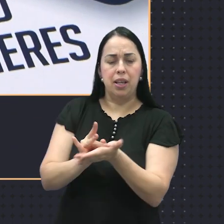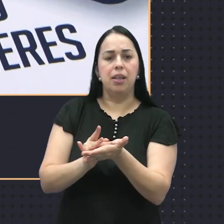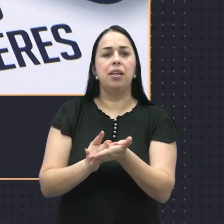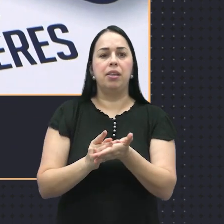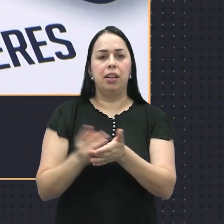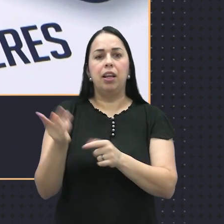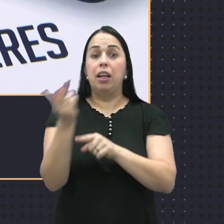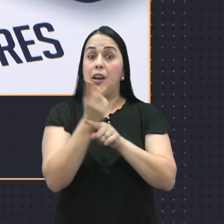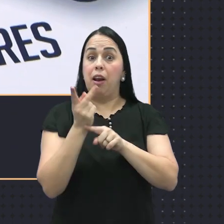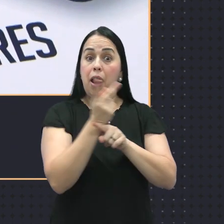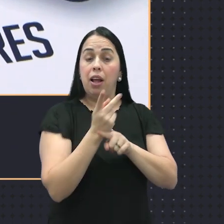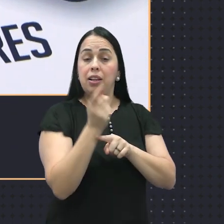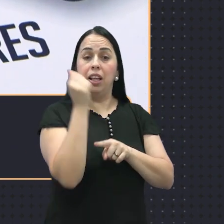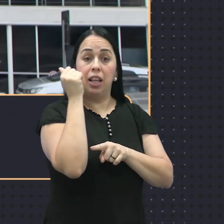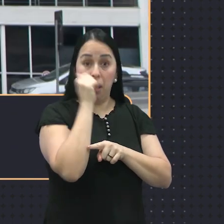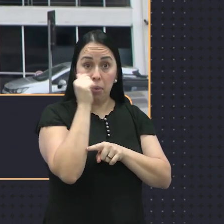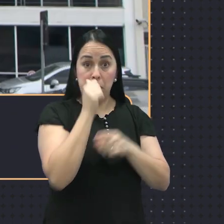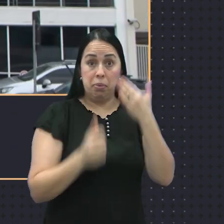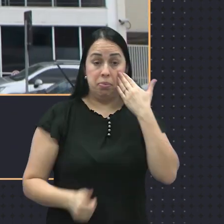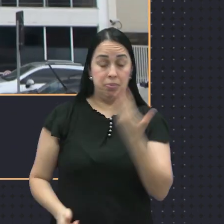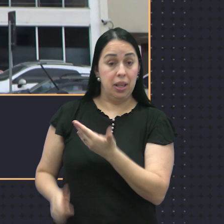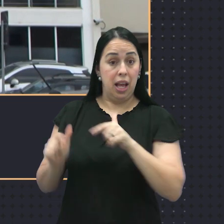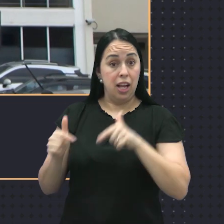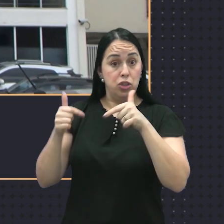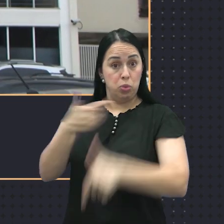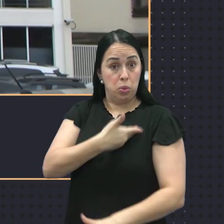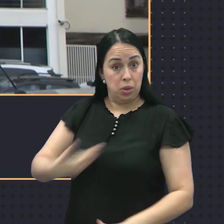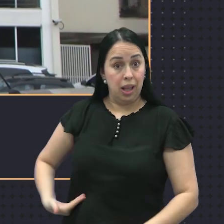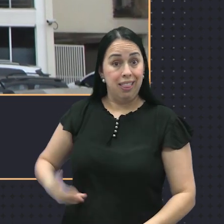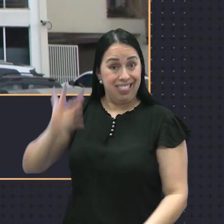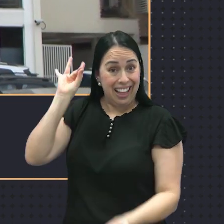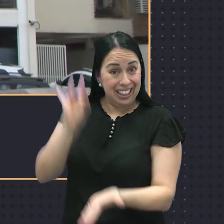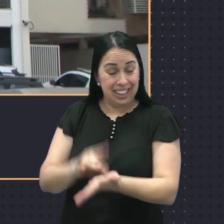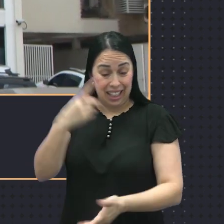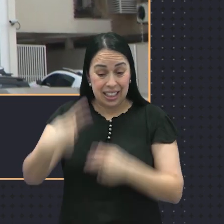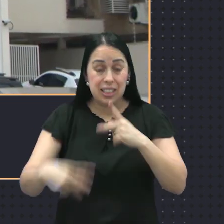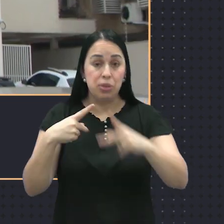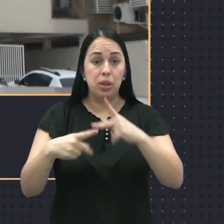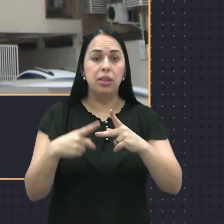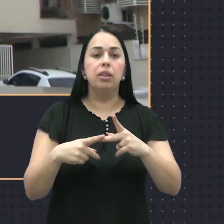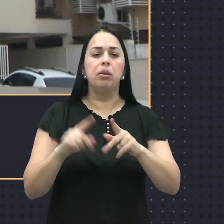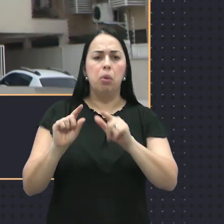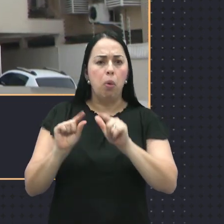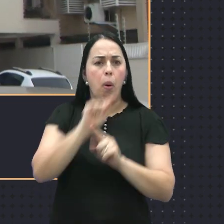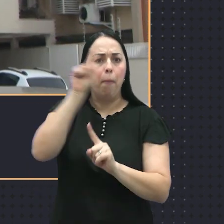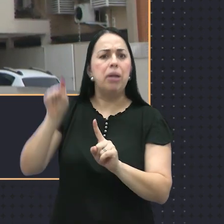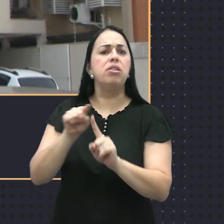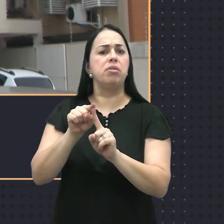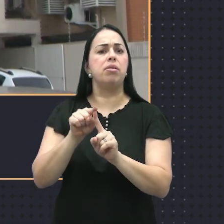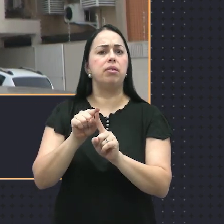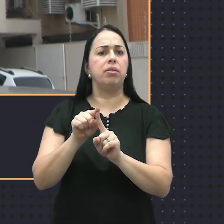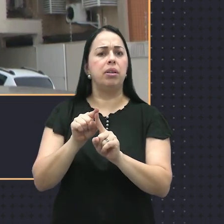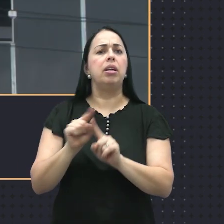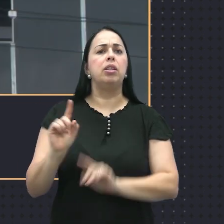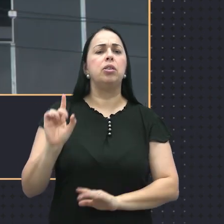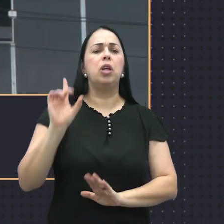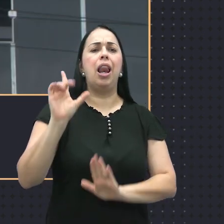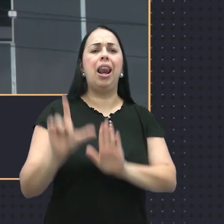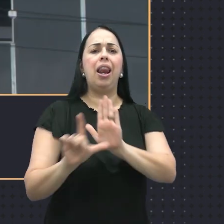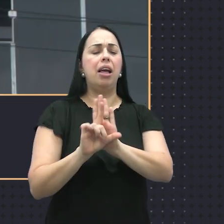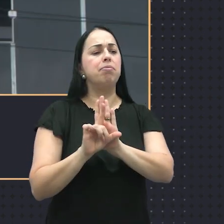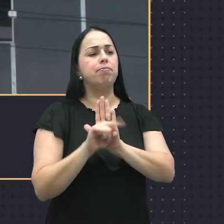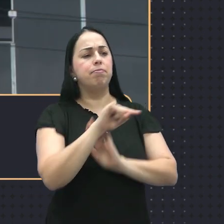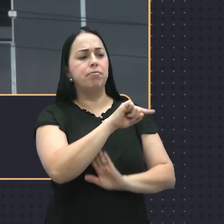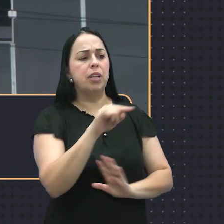programa Patrulha Maria da Penha como uma política pública oficial da cidade. Com isso, a iniciativa ganha força de lei, garantindo